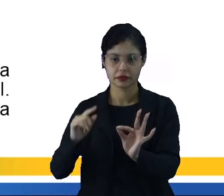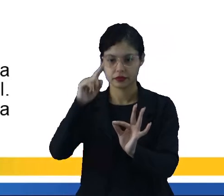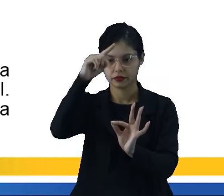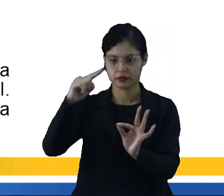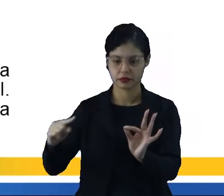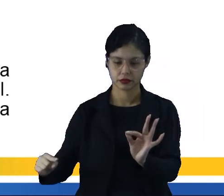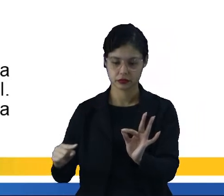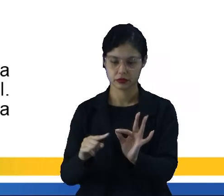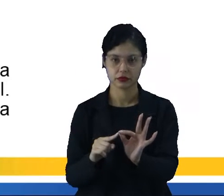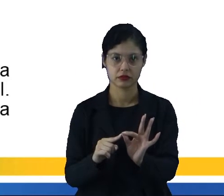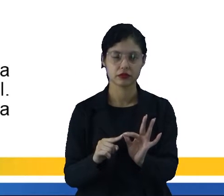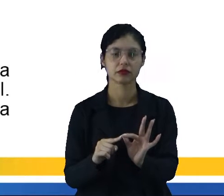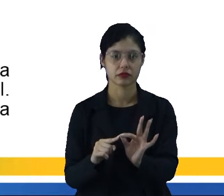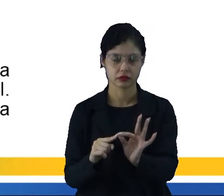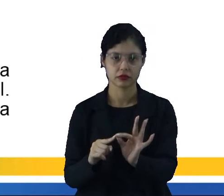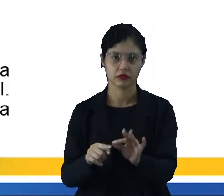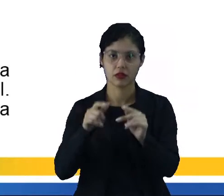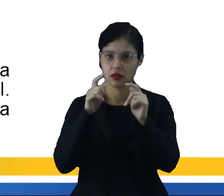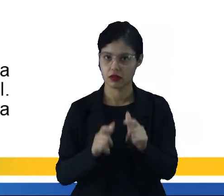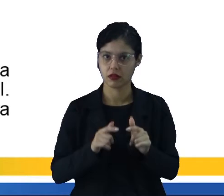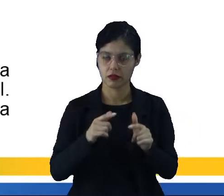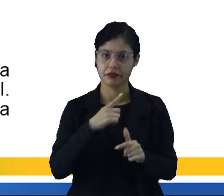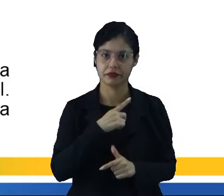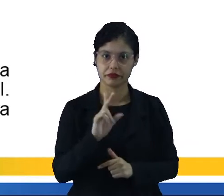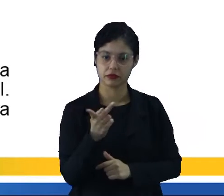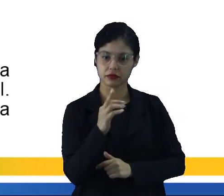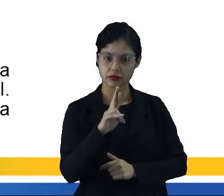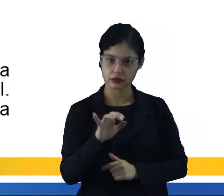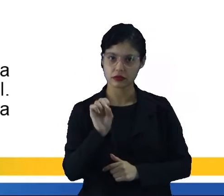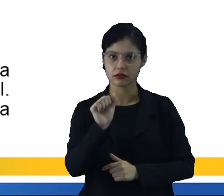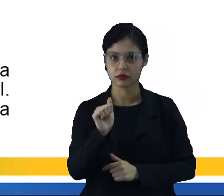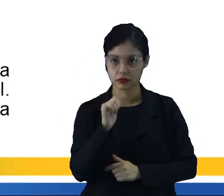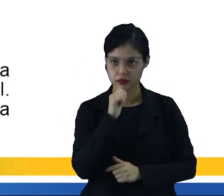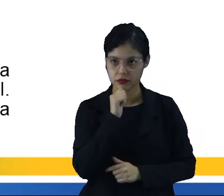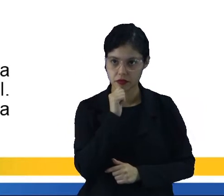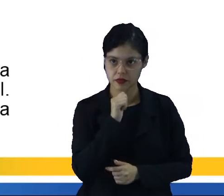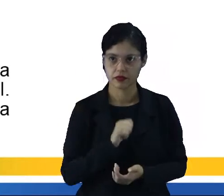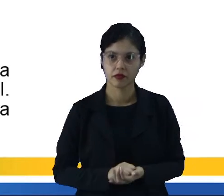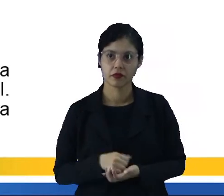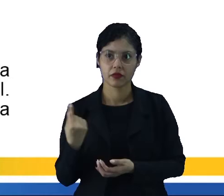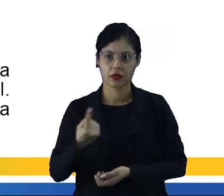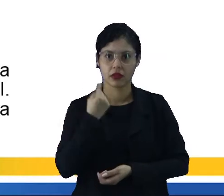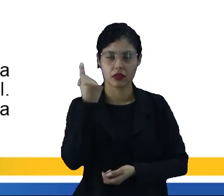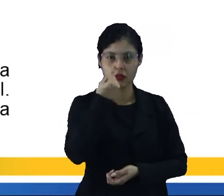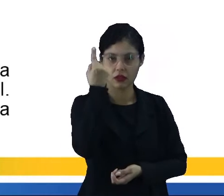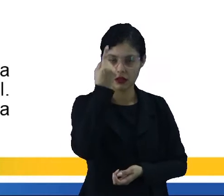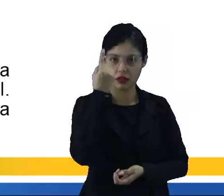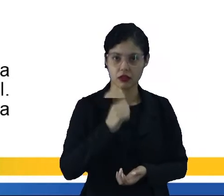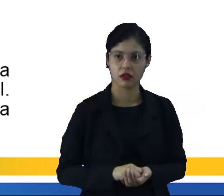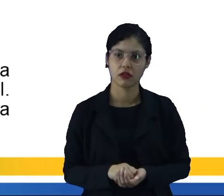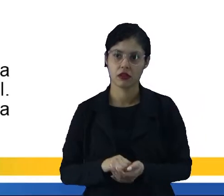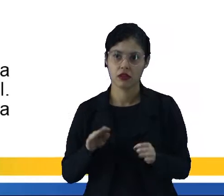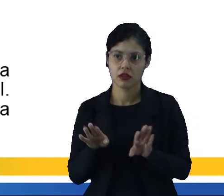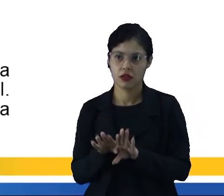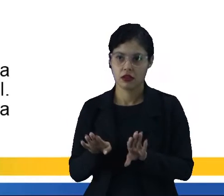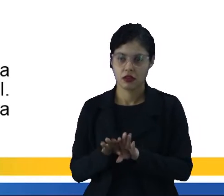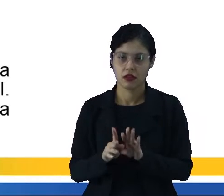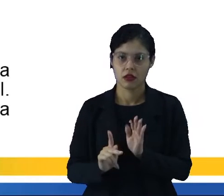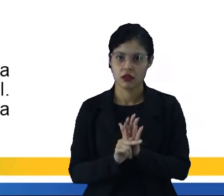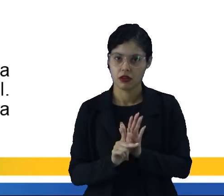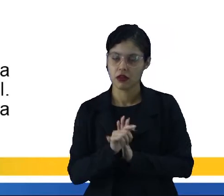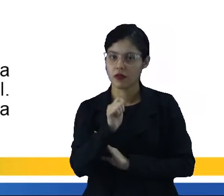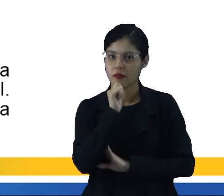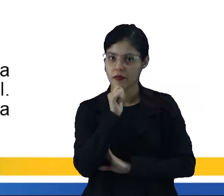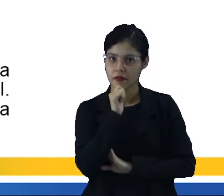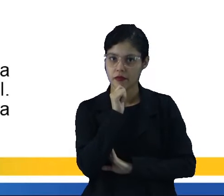retângulo onde a hipotenusa desse triângulo é a altura da face lateral e também corresponde